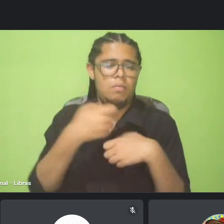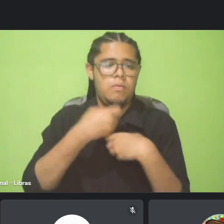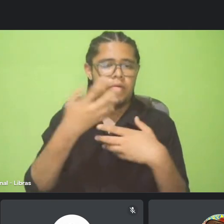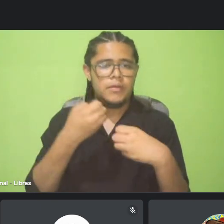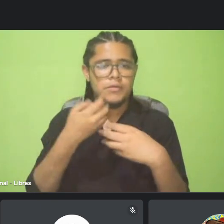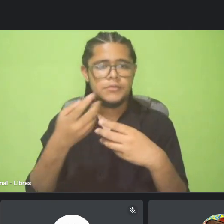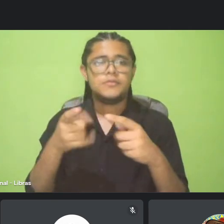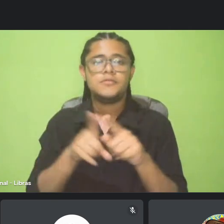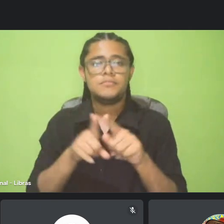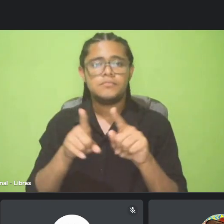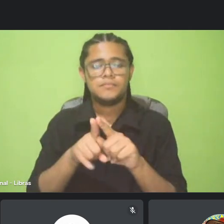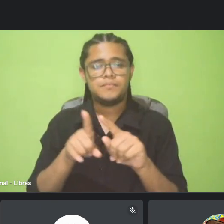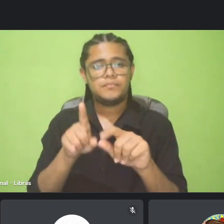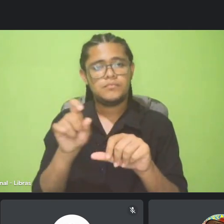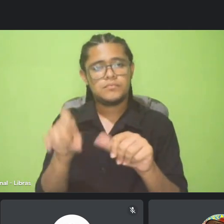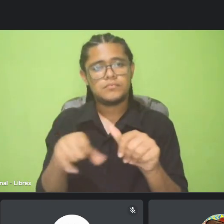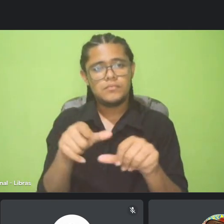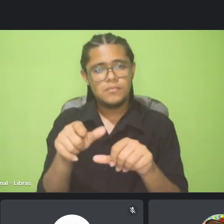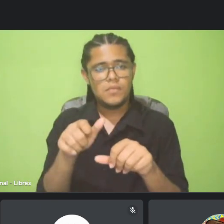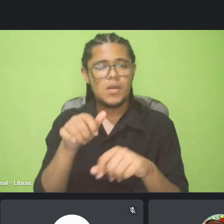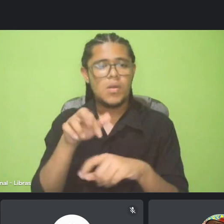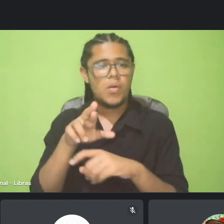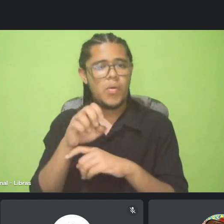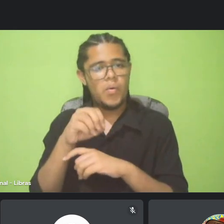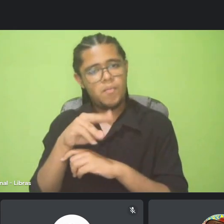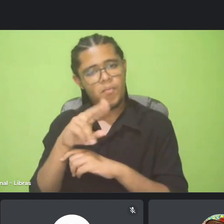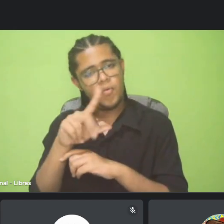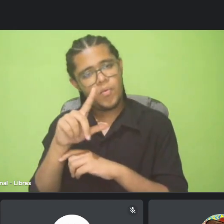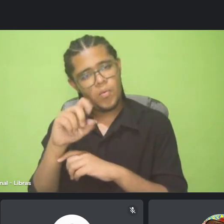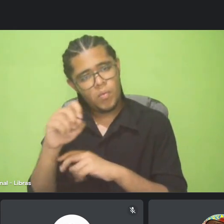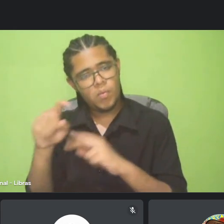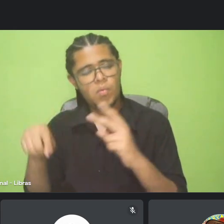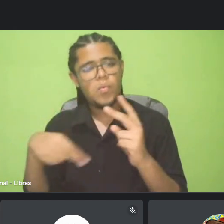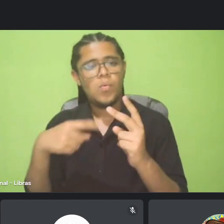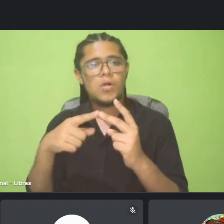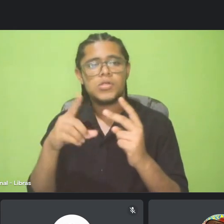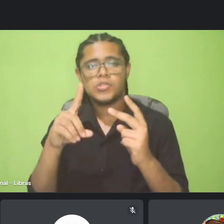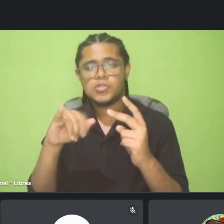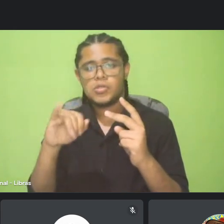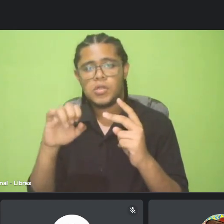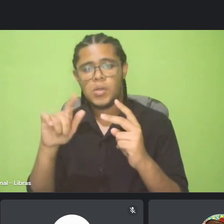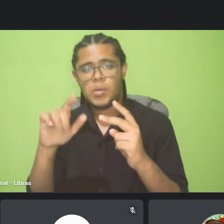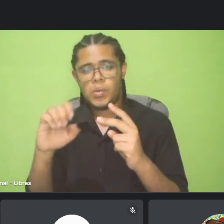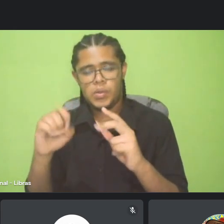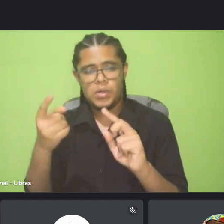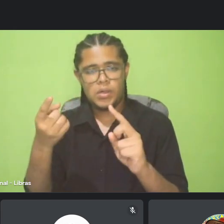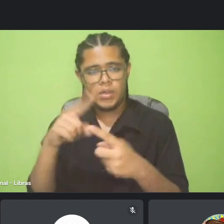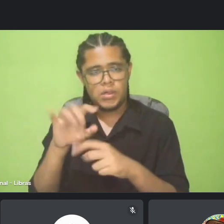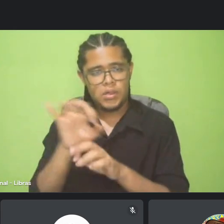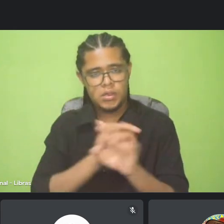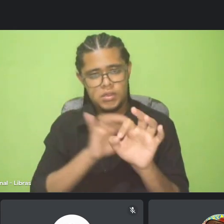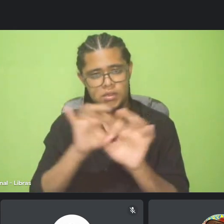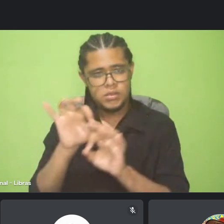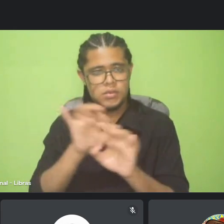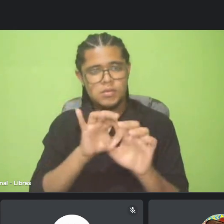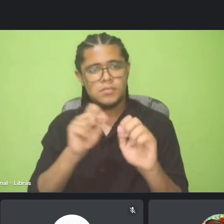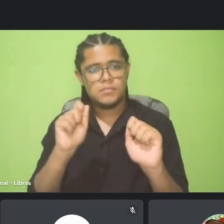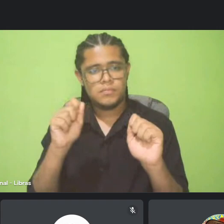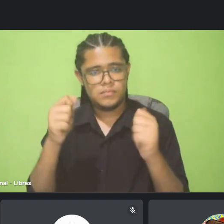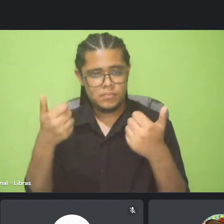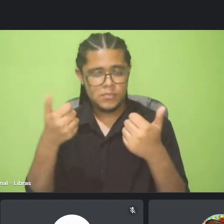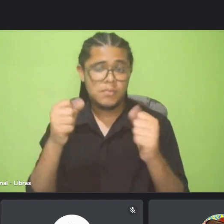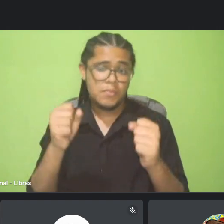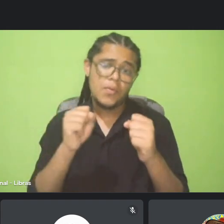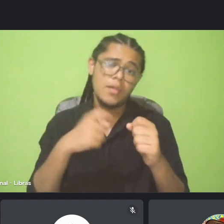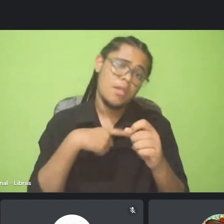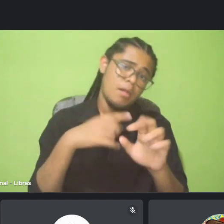Romulo depois de ele, porque quando tu fez pergunta que ele também vai precisar falar aí, aí antes de sair escuta o que Romulo tem a dizer também que eu tenho que dialogar com